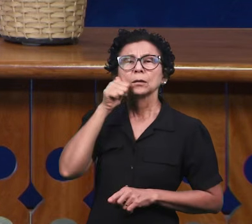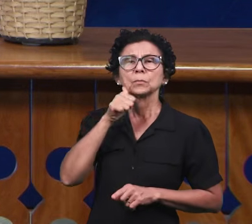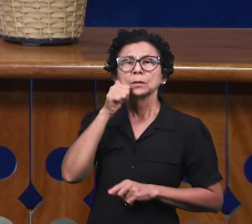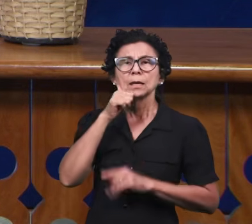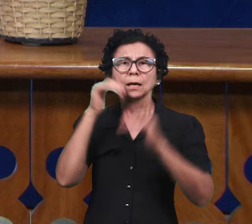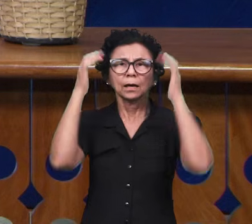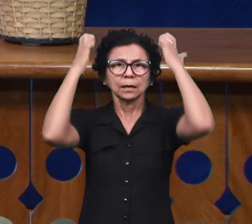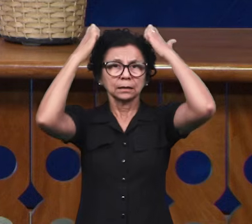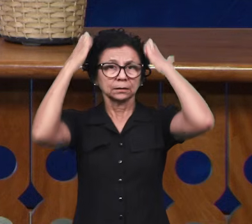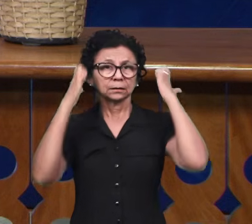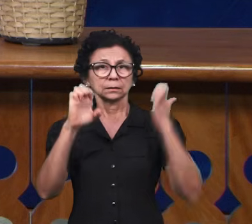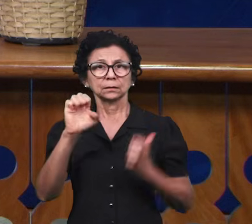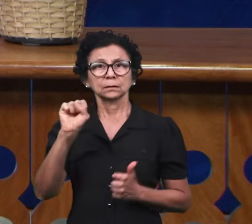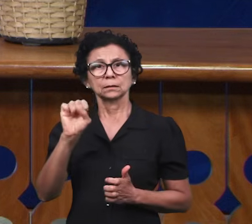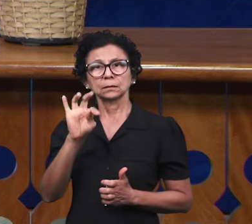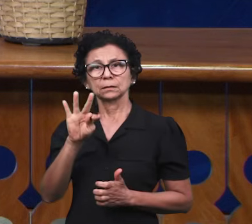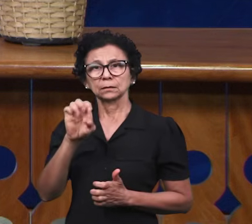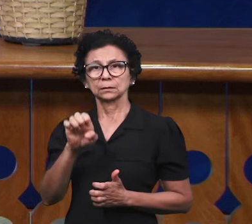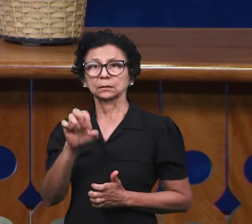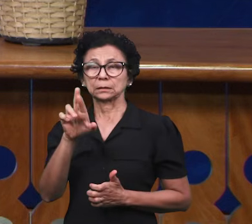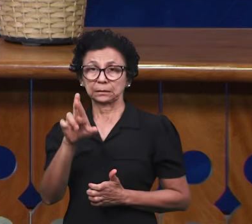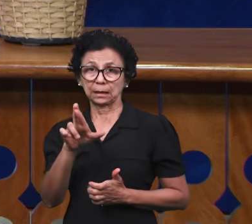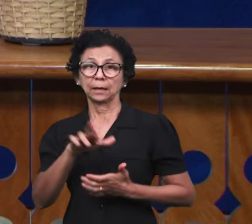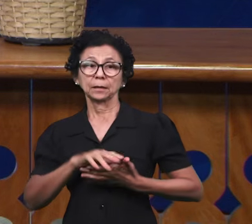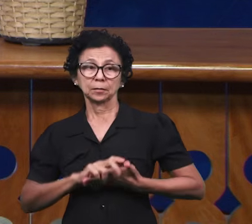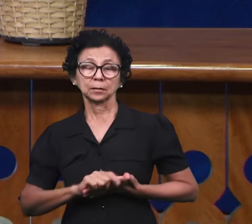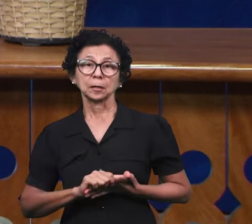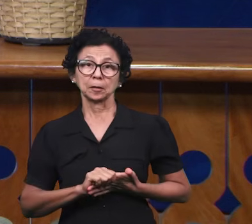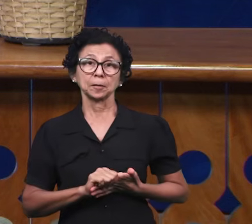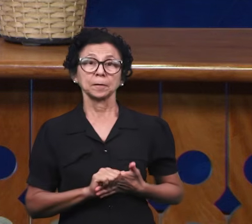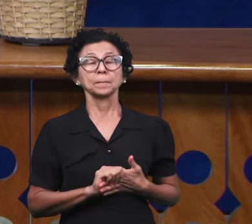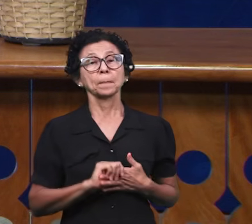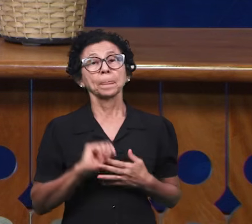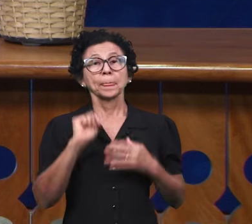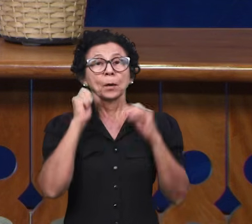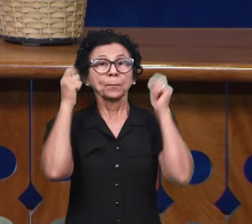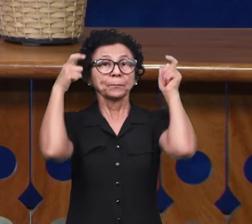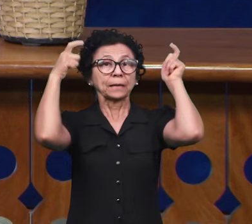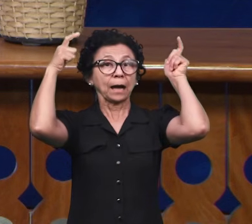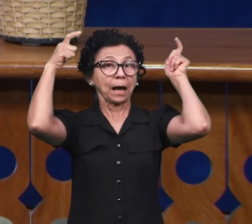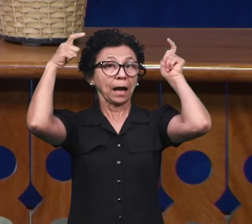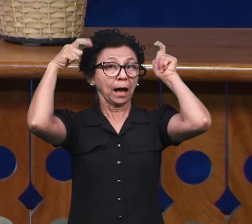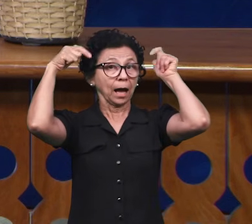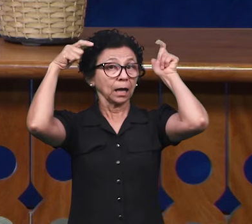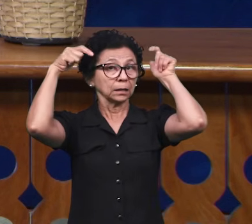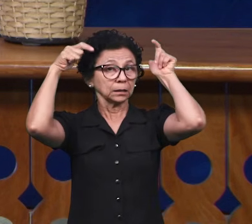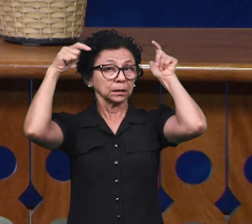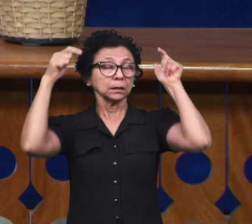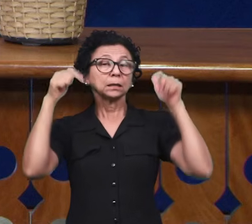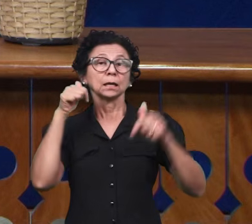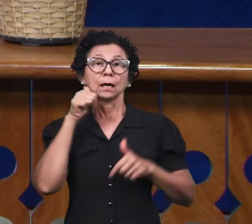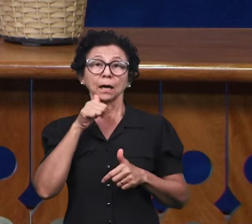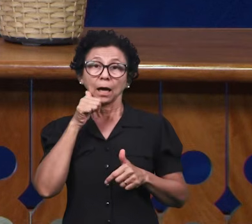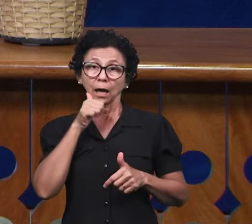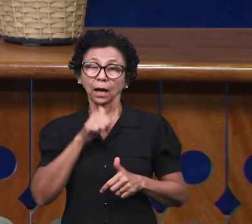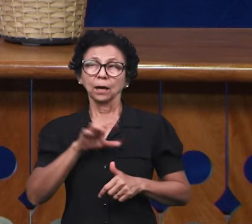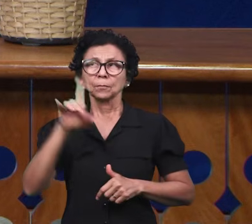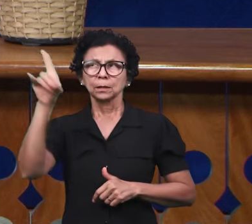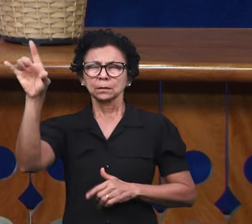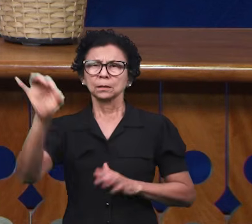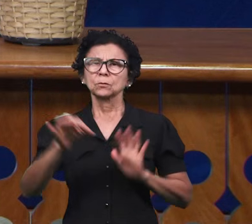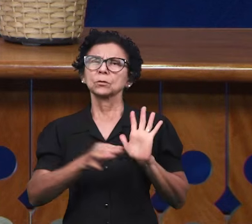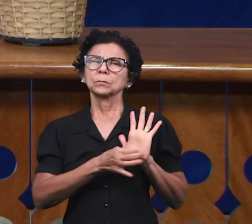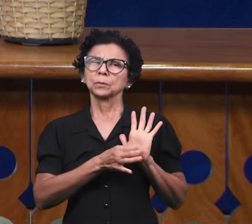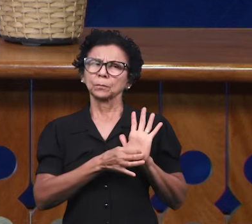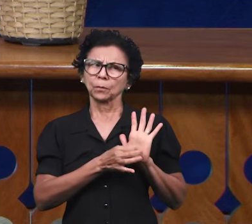exemplo. Esther, ela foi colocada ali como rainha, mas tudo tinha um propósito da parte do